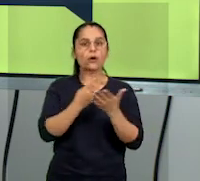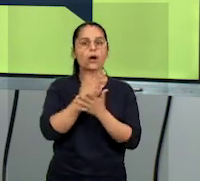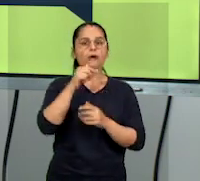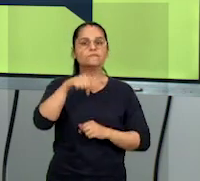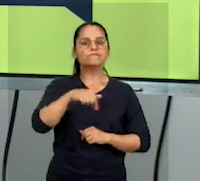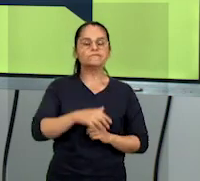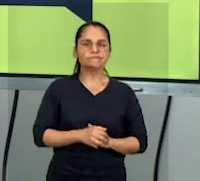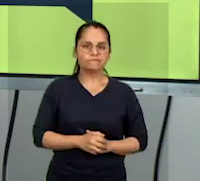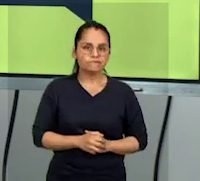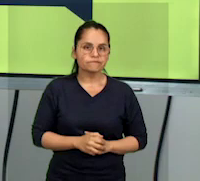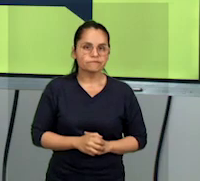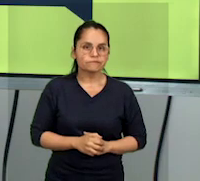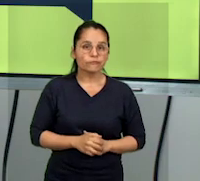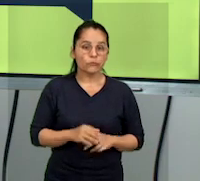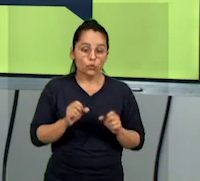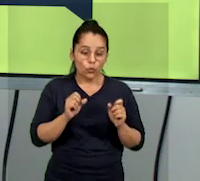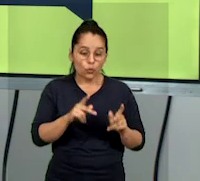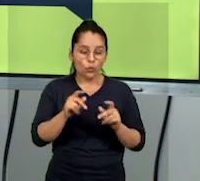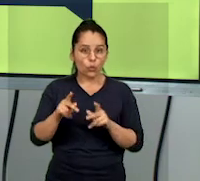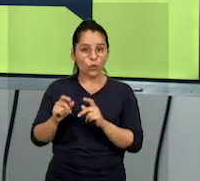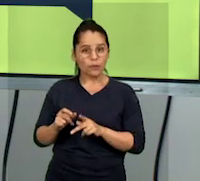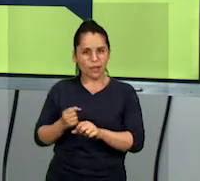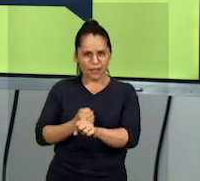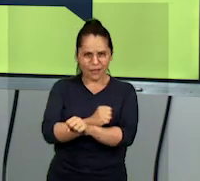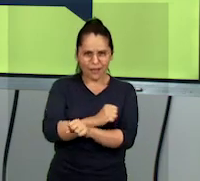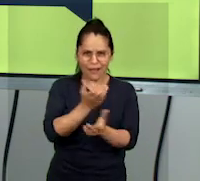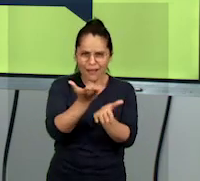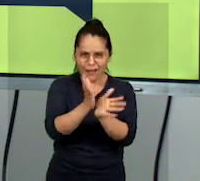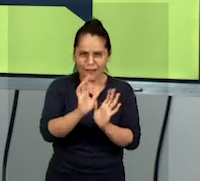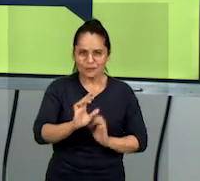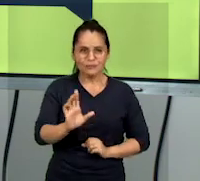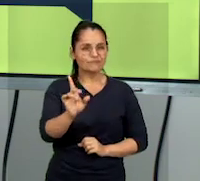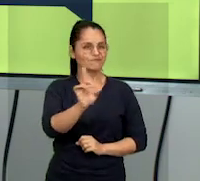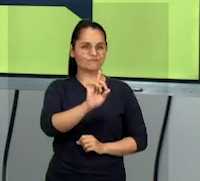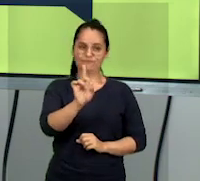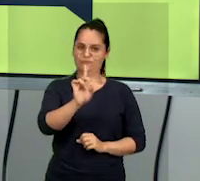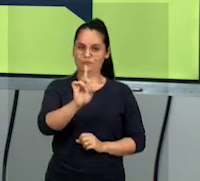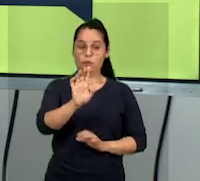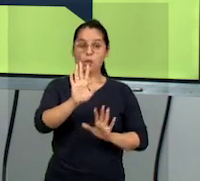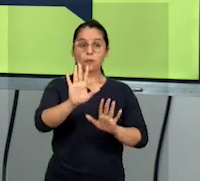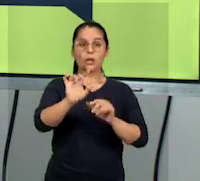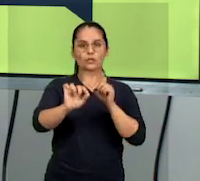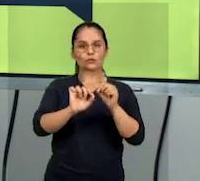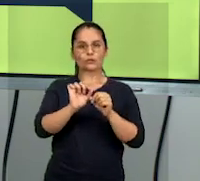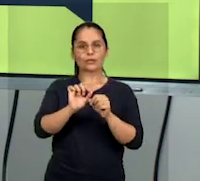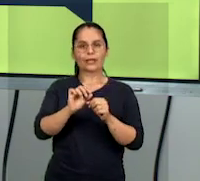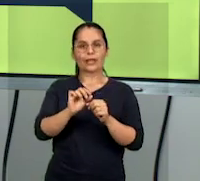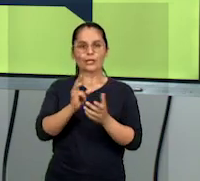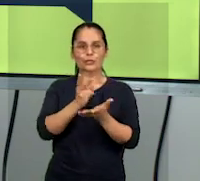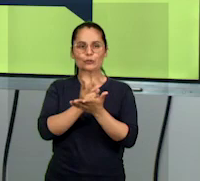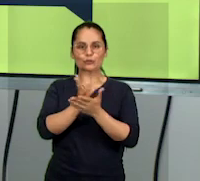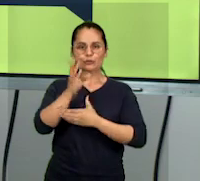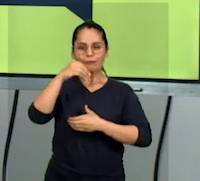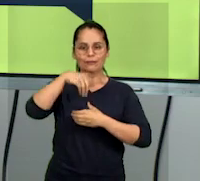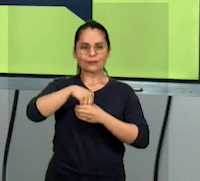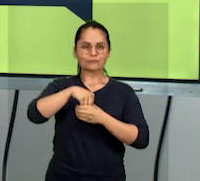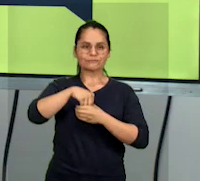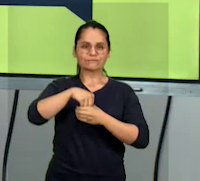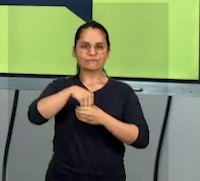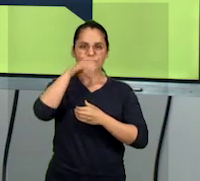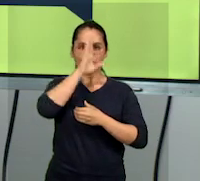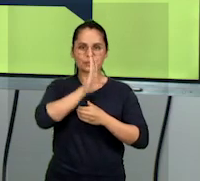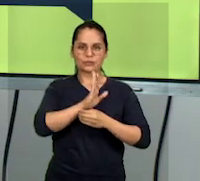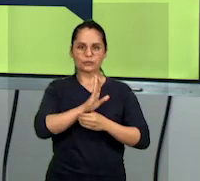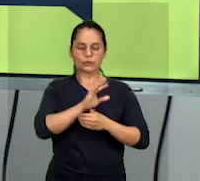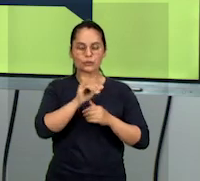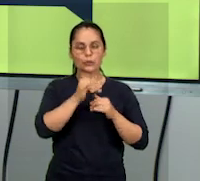aqui? O comércio de escravizados acaba? Não. Só que ele acontece internamente. Escravizados